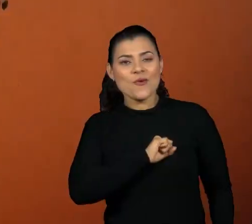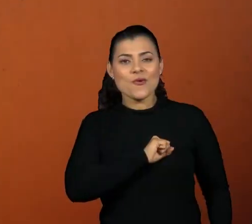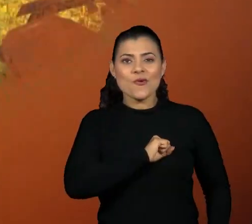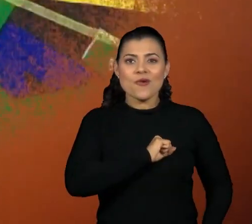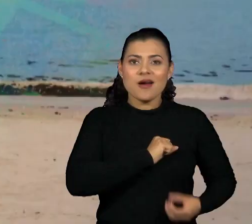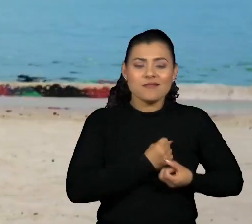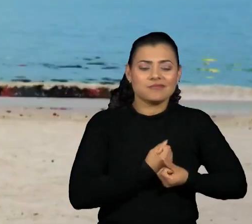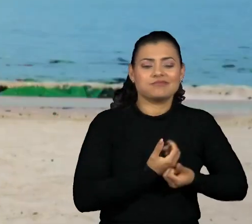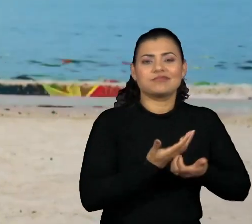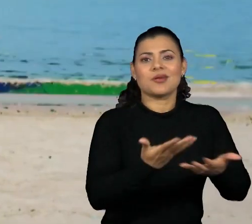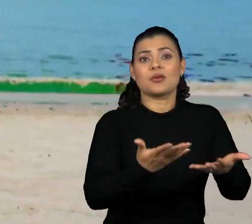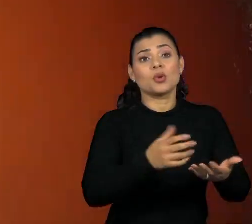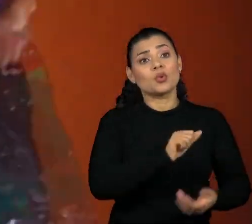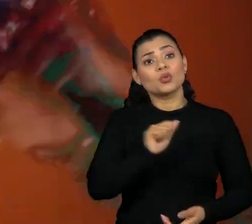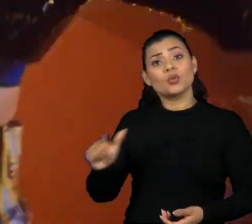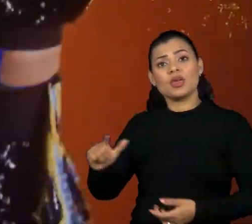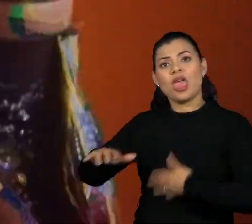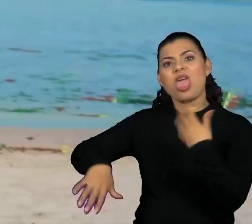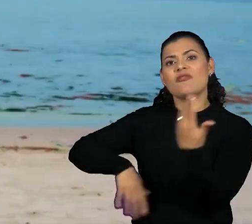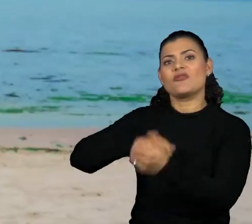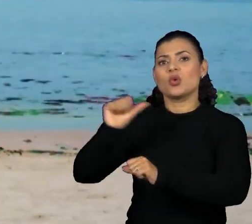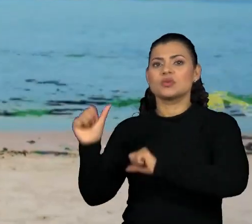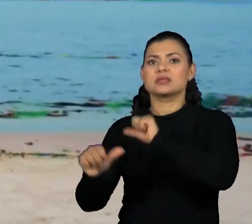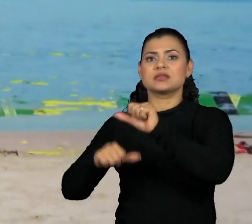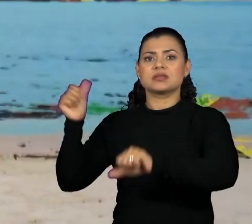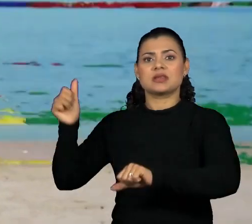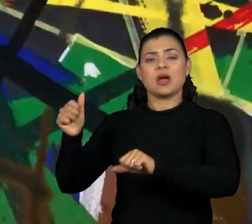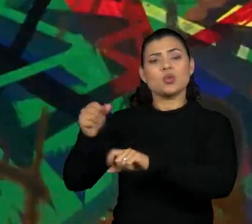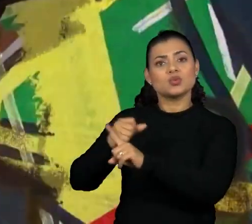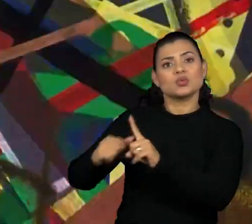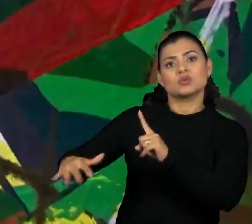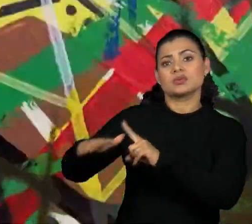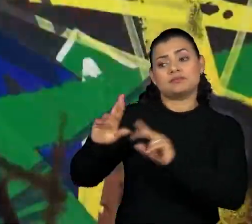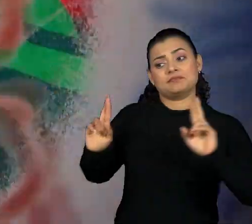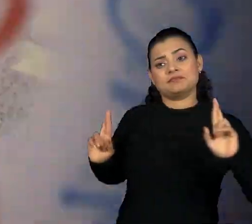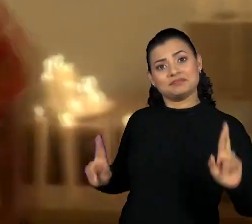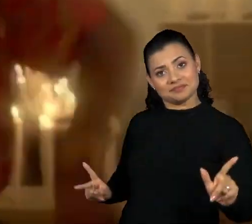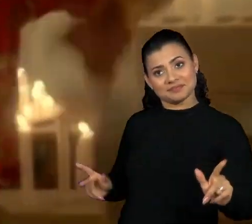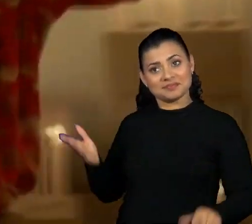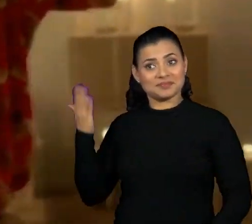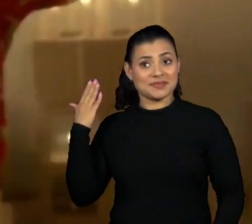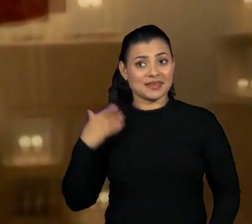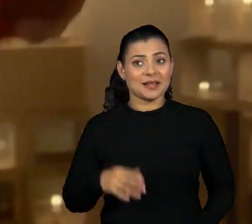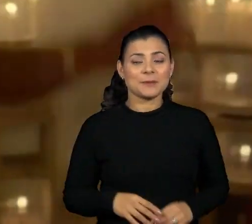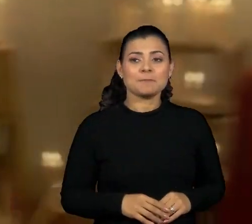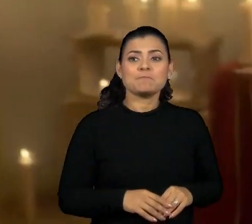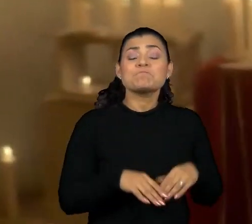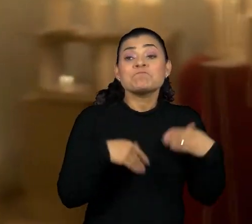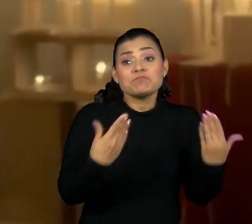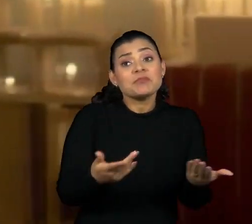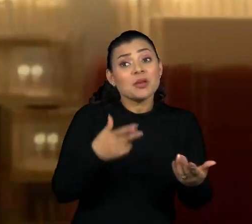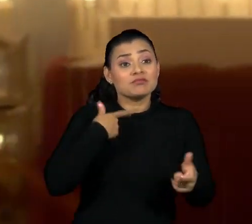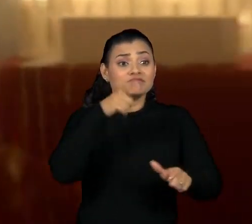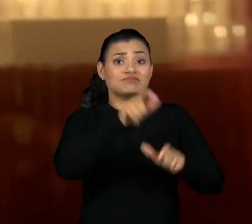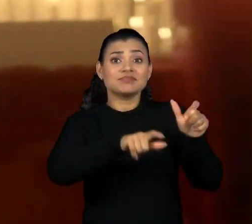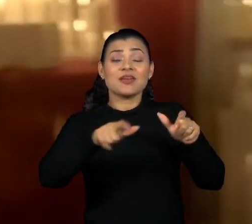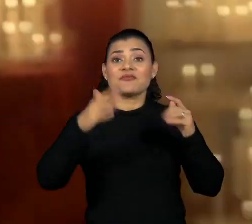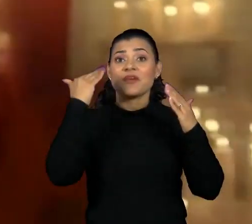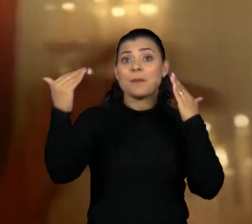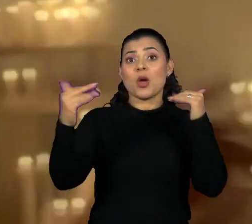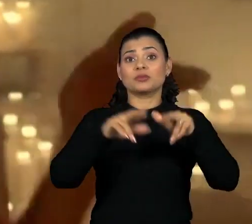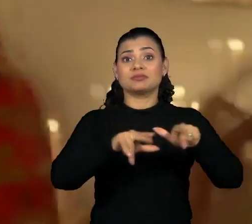que necessariamente de revolução, de mudança social, efetivamente. Eu acho que os grandes nomes